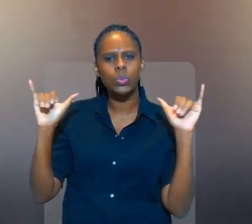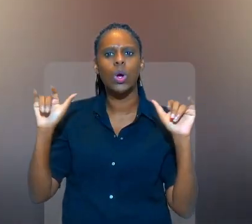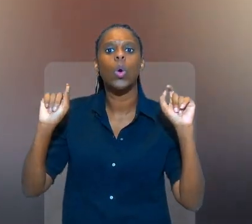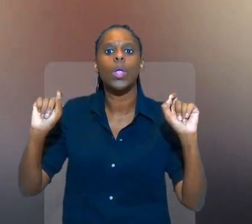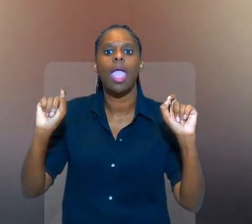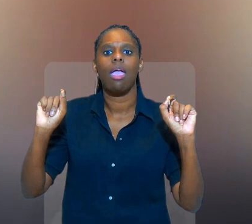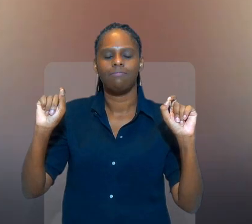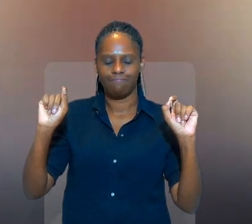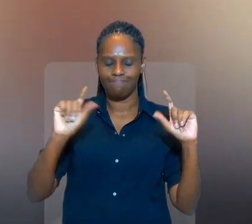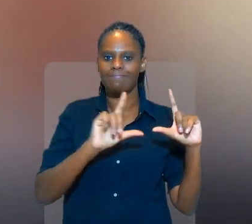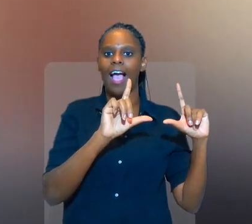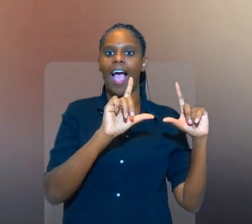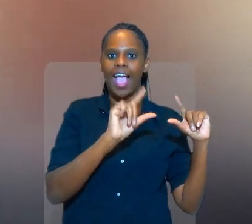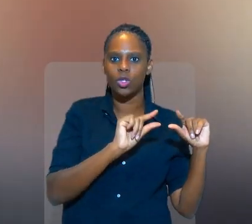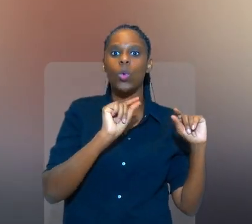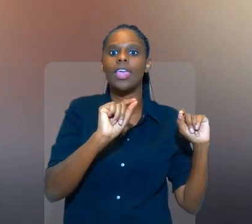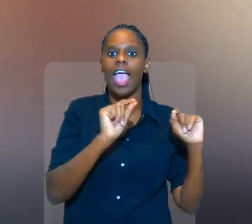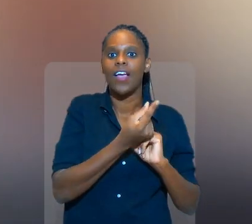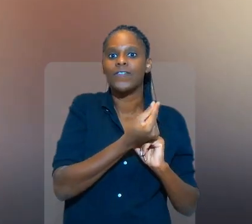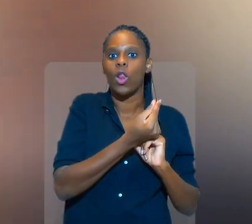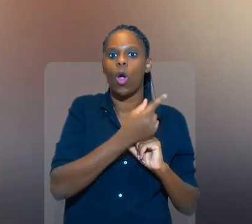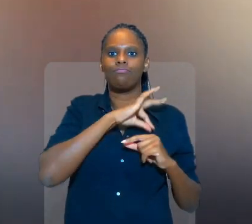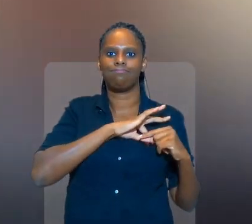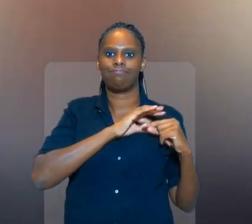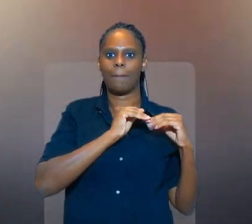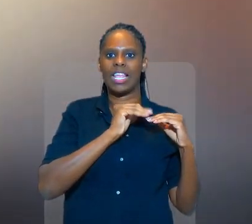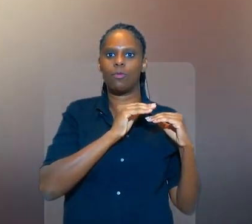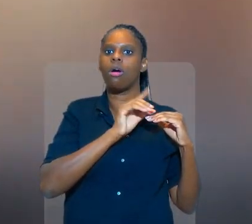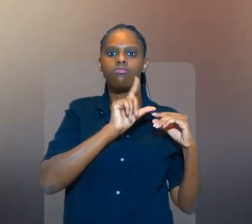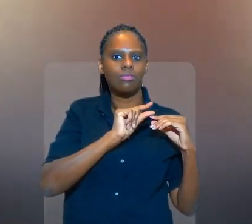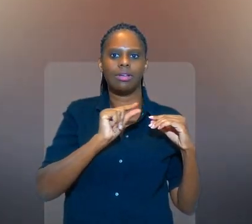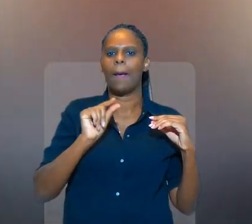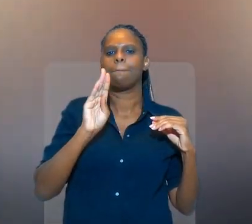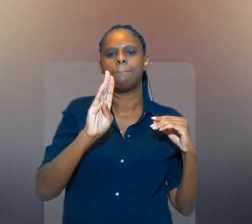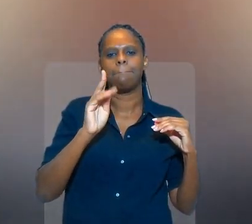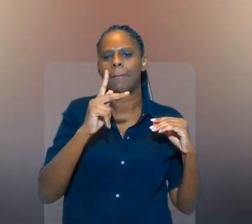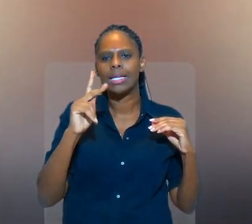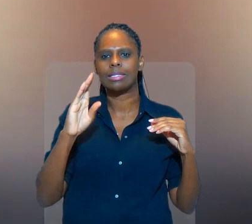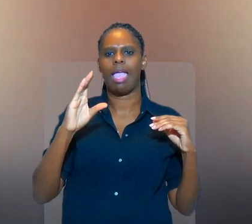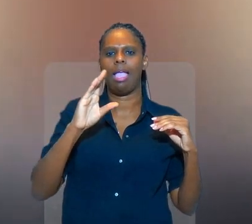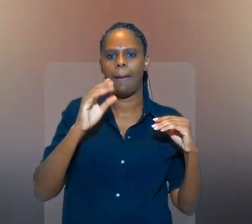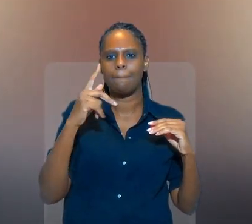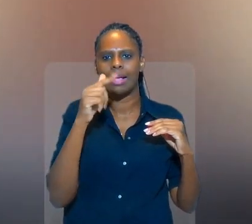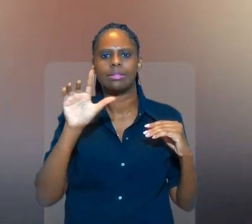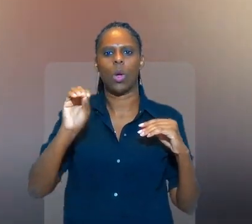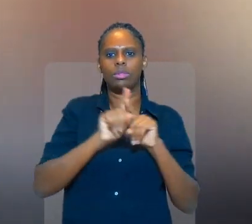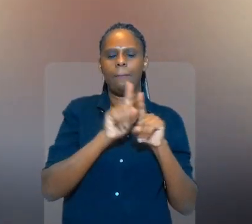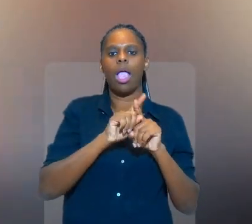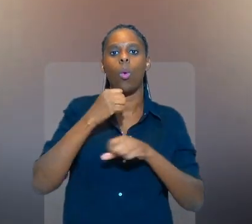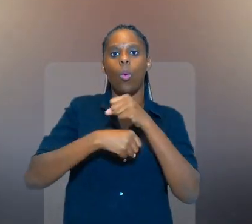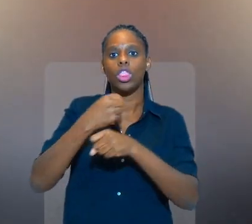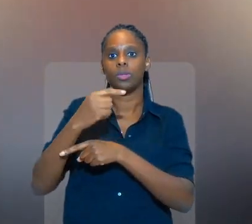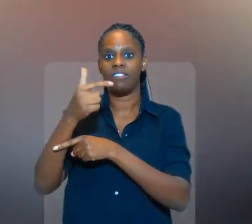de anunciar a redução no aumento, né, no valor do salário mínimo, das aposentadorias, BPC, pensões, a